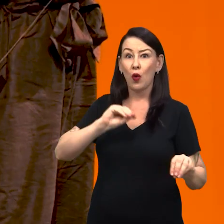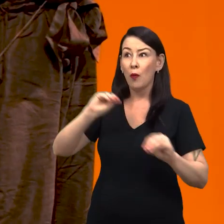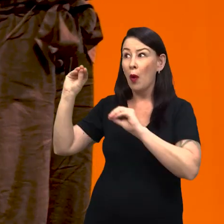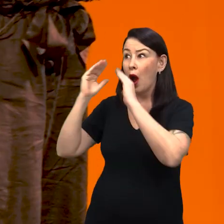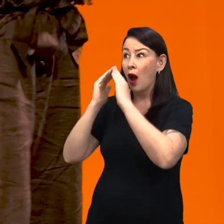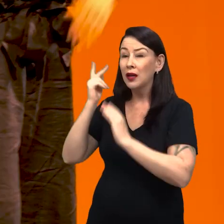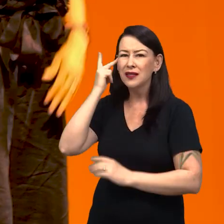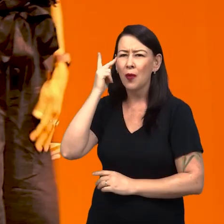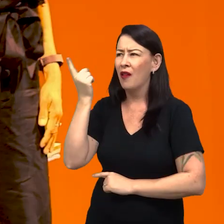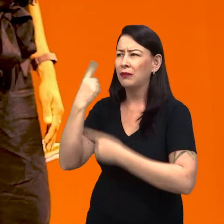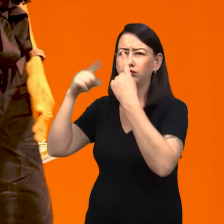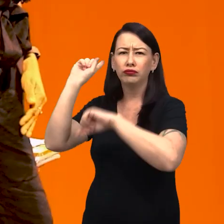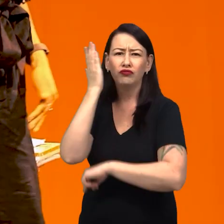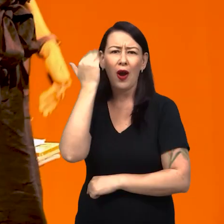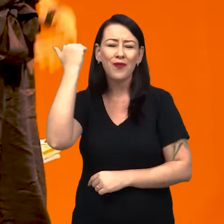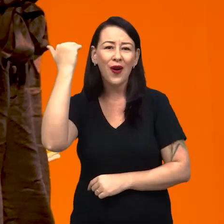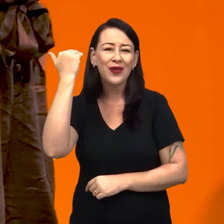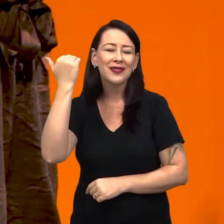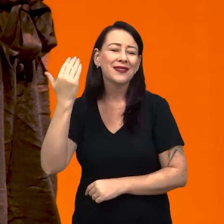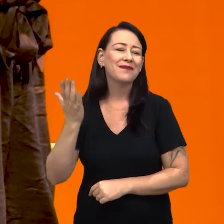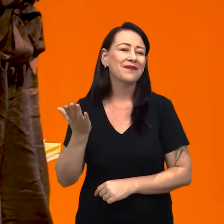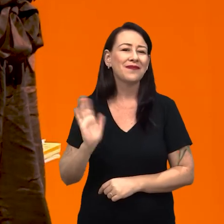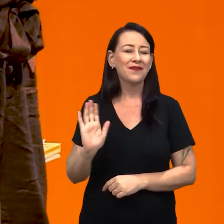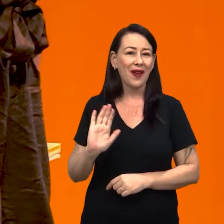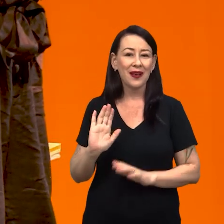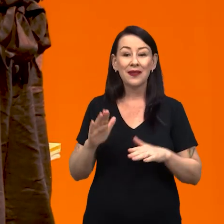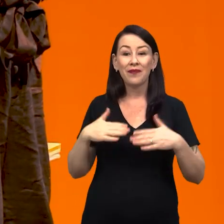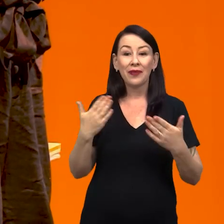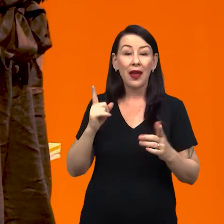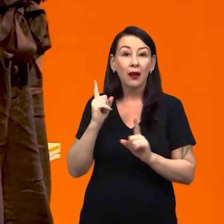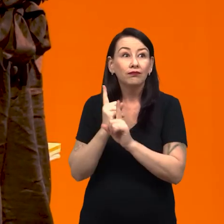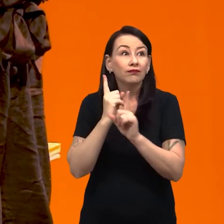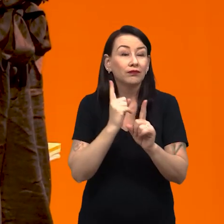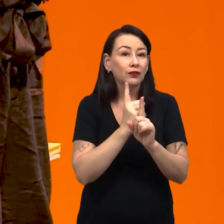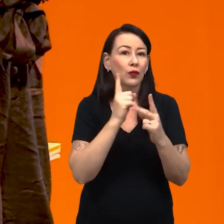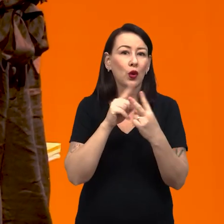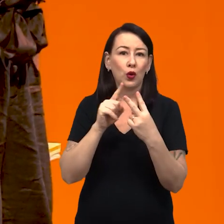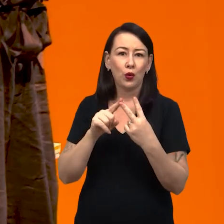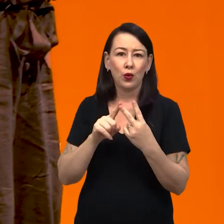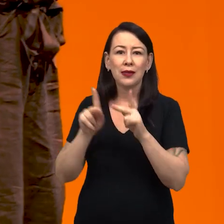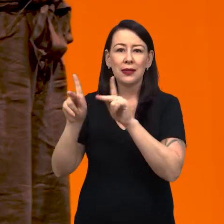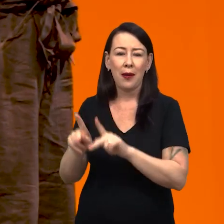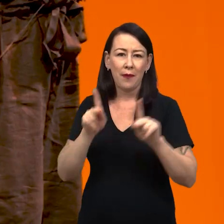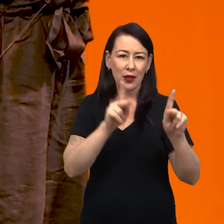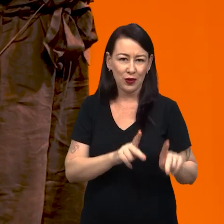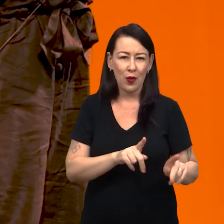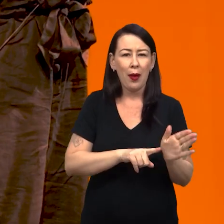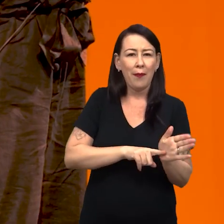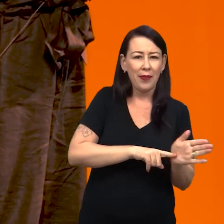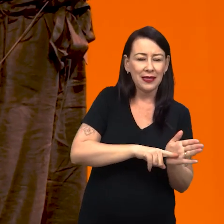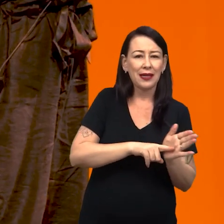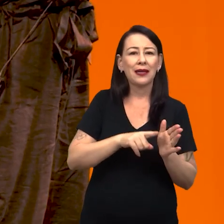cantora famosa, né? E eu, quando eu chego perto, encontro duas grandes referências para mim, que são duas